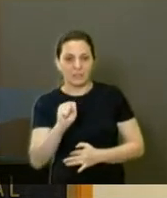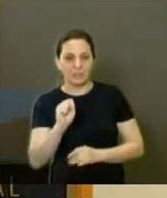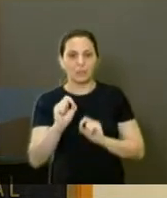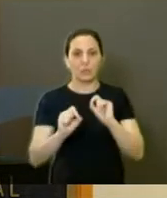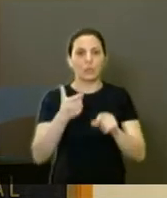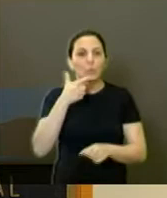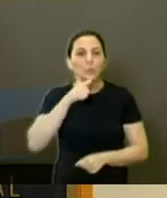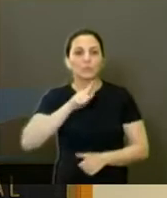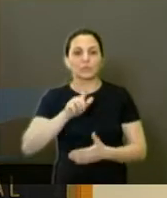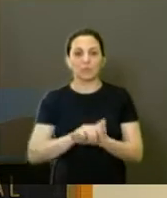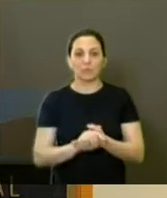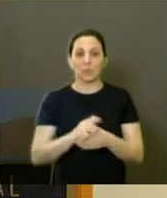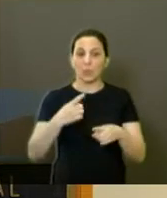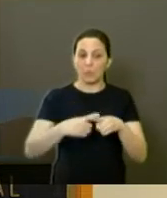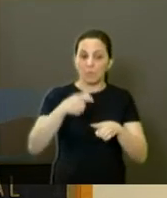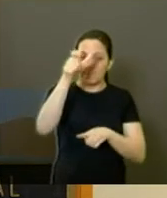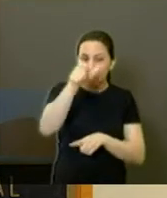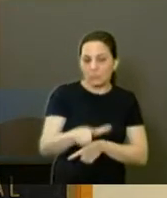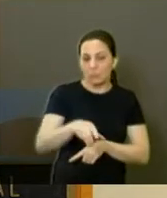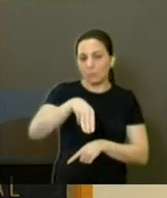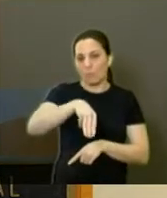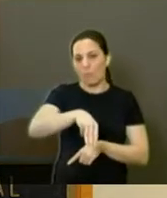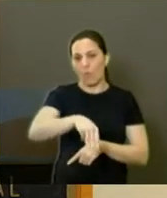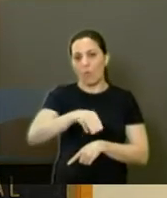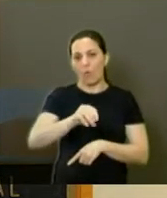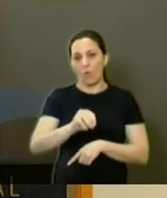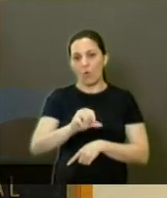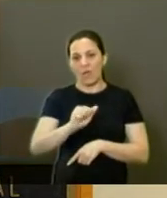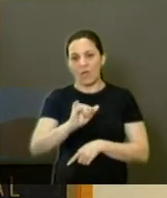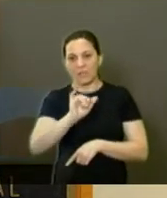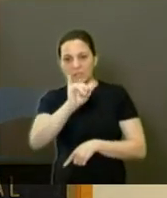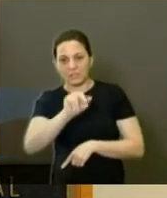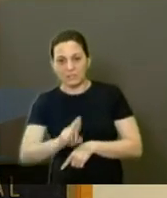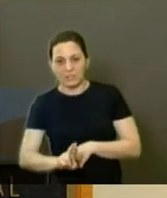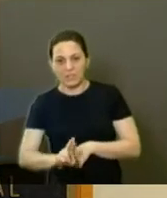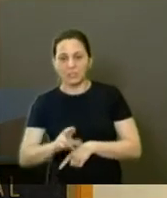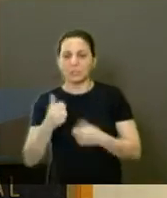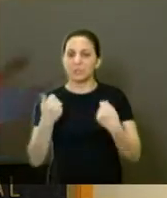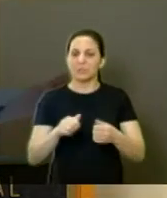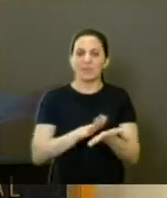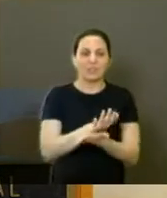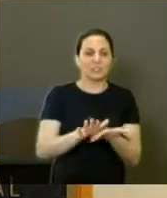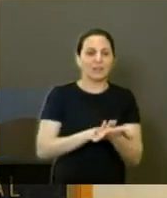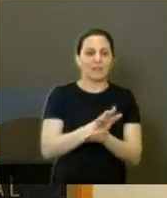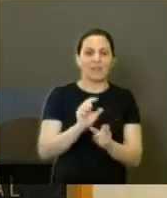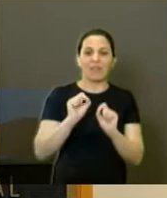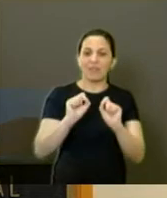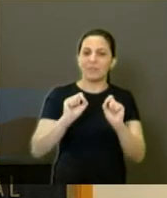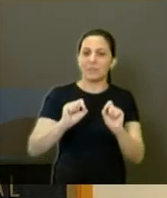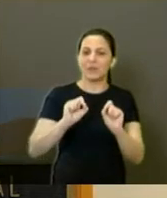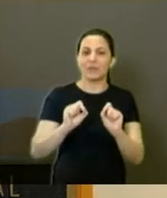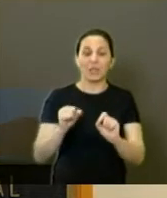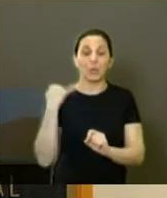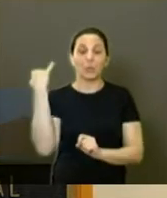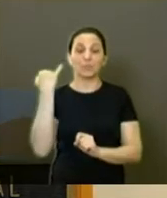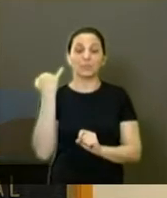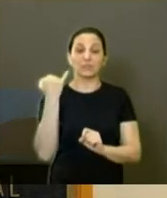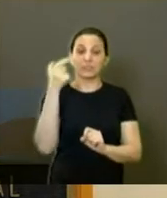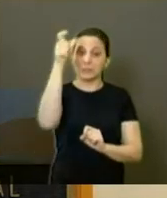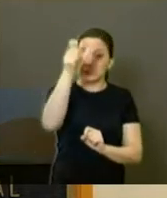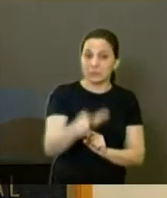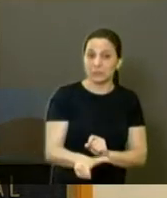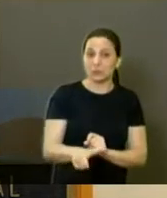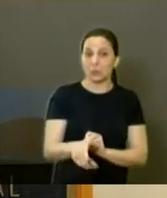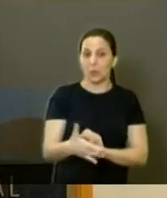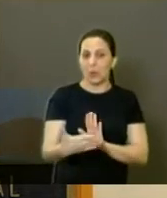Isto ocorre porque Moacir de Freitas não precisa nada disso para ser o que é. Uma pessoa